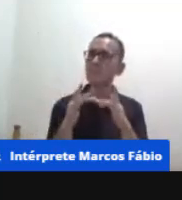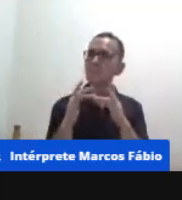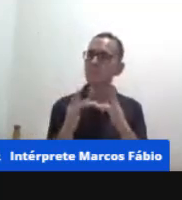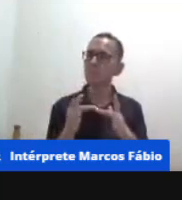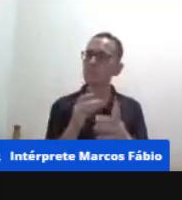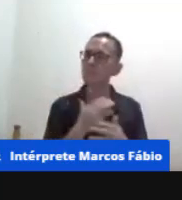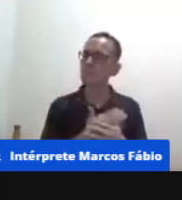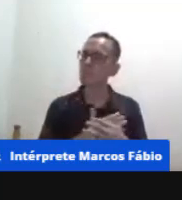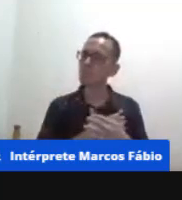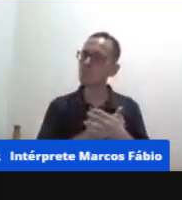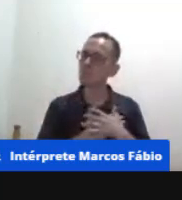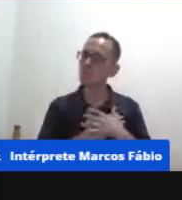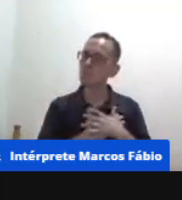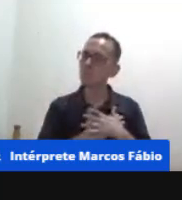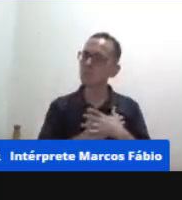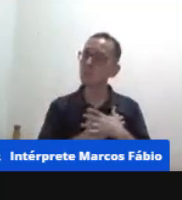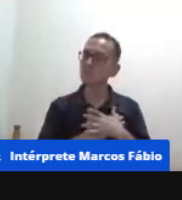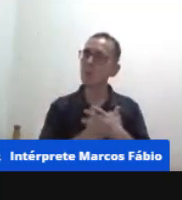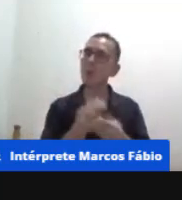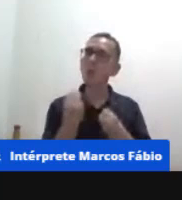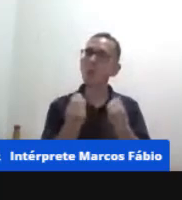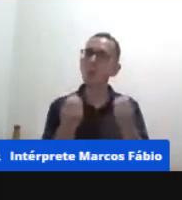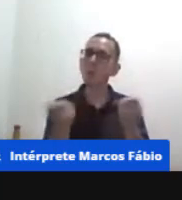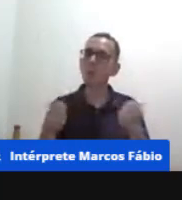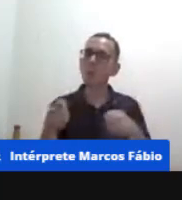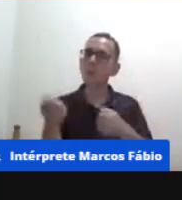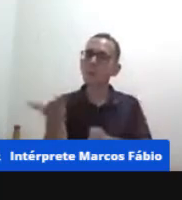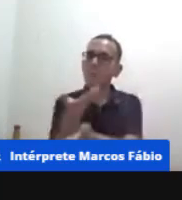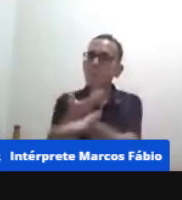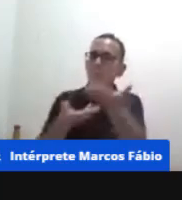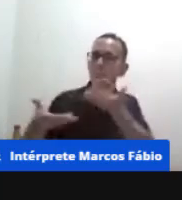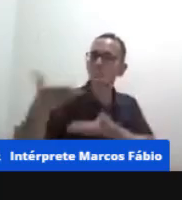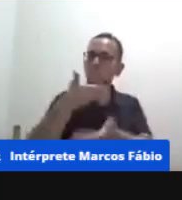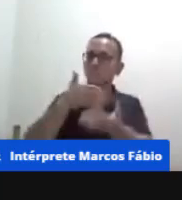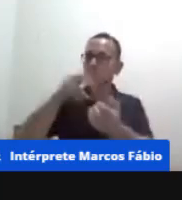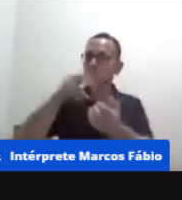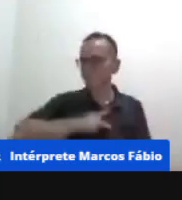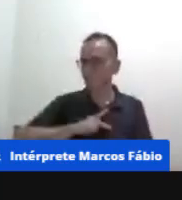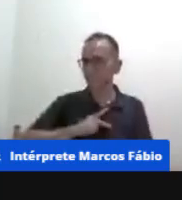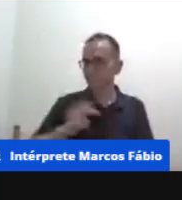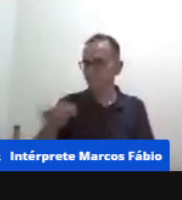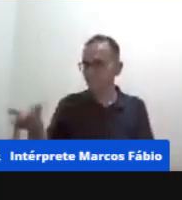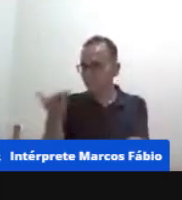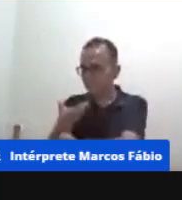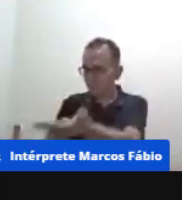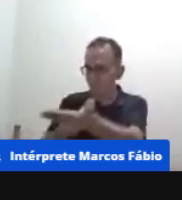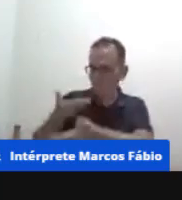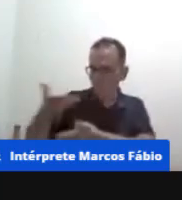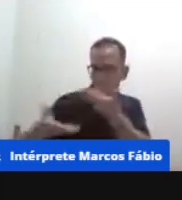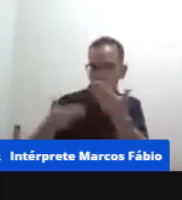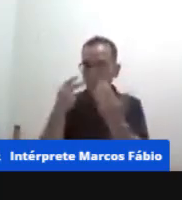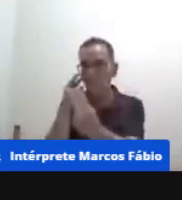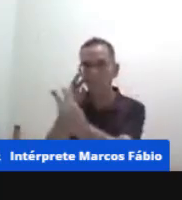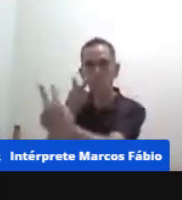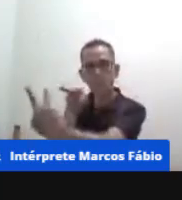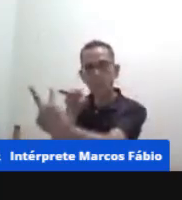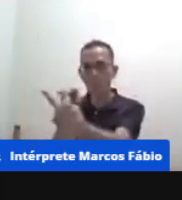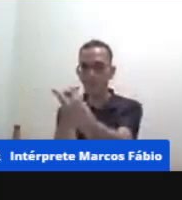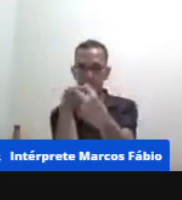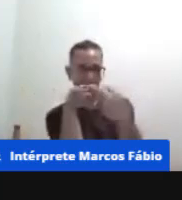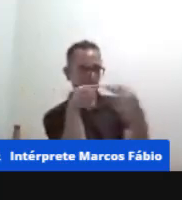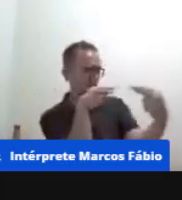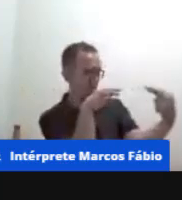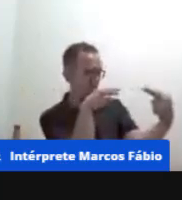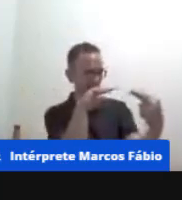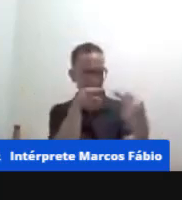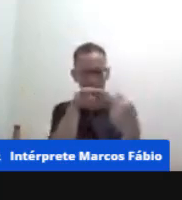se dá essa relação interpessoal dela, essa relação com o outro, essa troca de olhar,